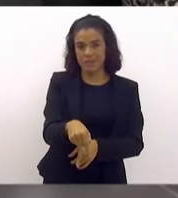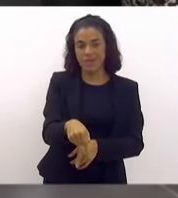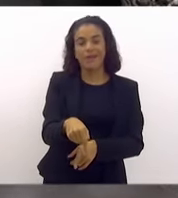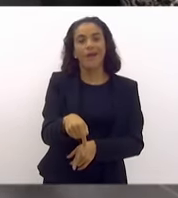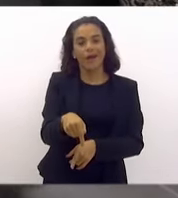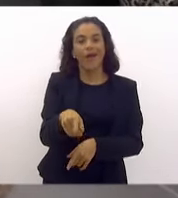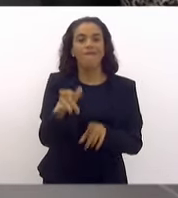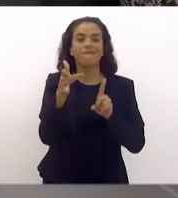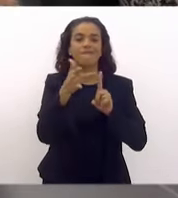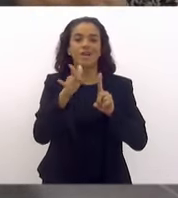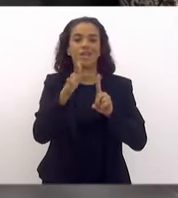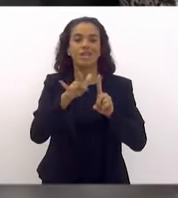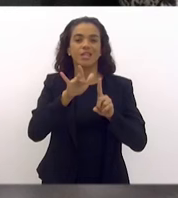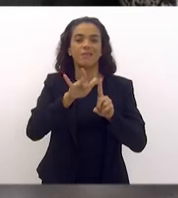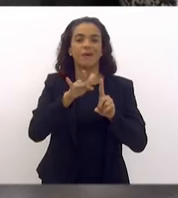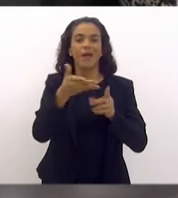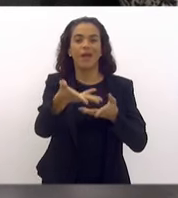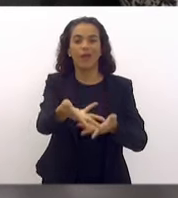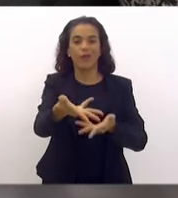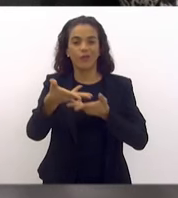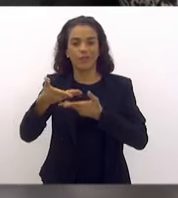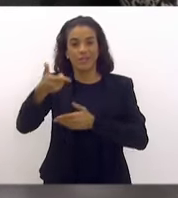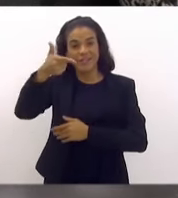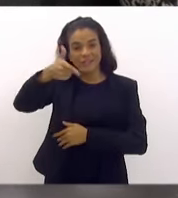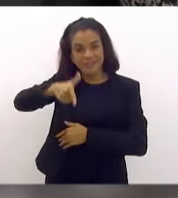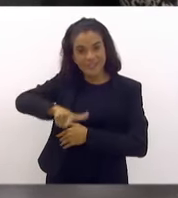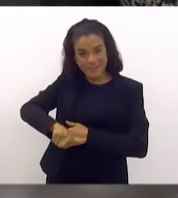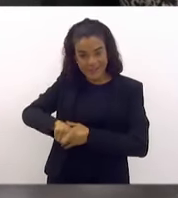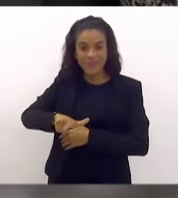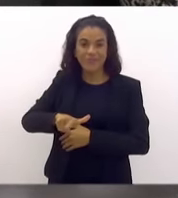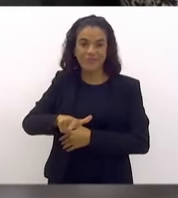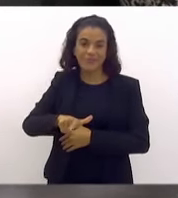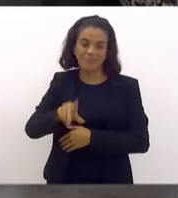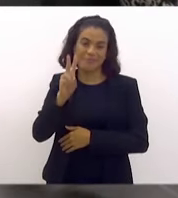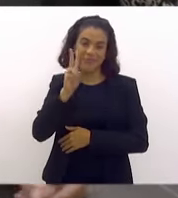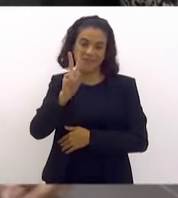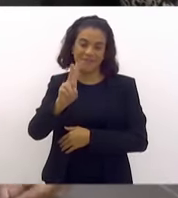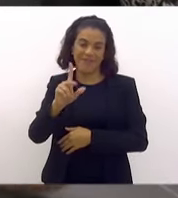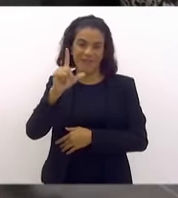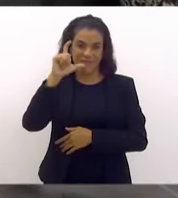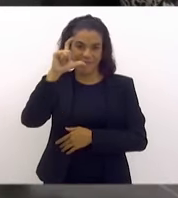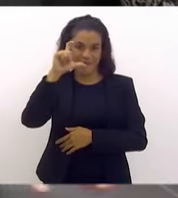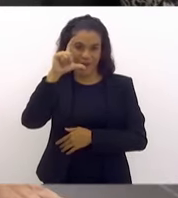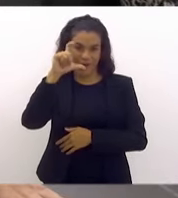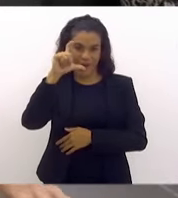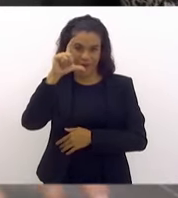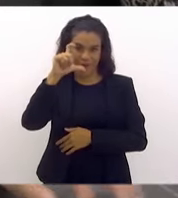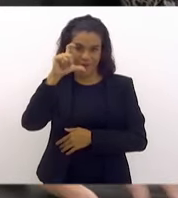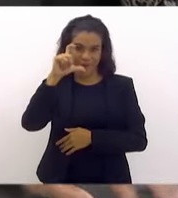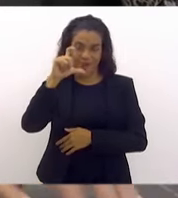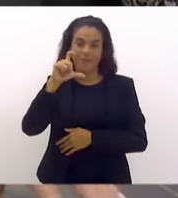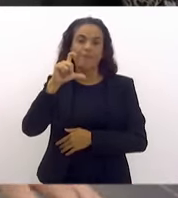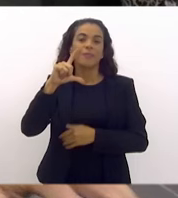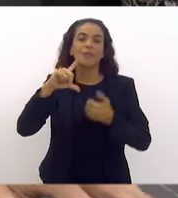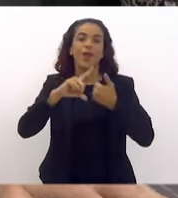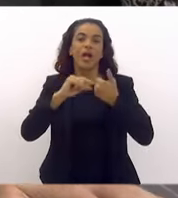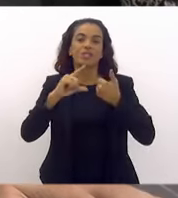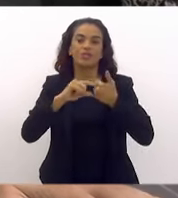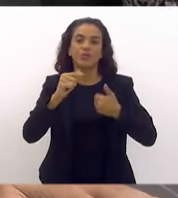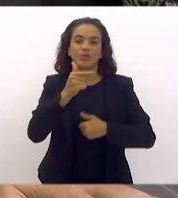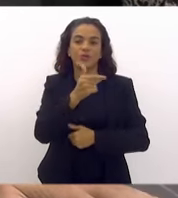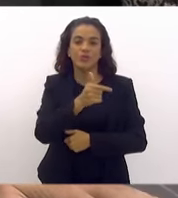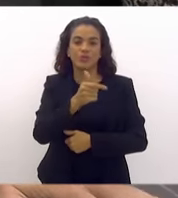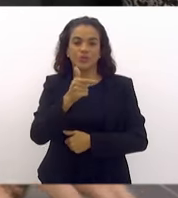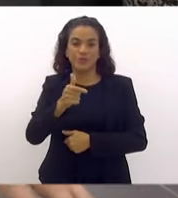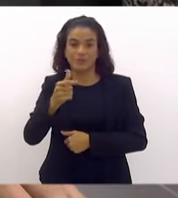em juízo para refazer Esse reconhecimento fotográfico nos moldes do artigo 226 do Código de Processo